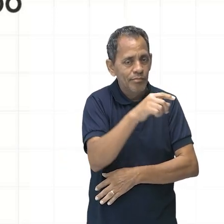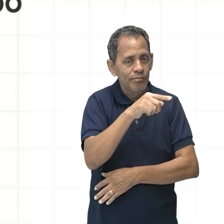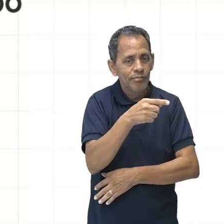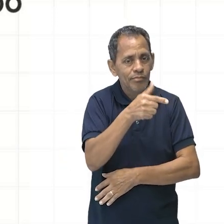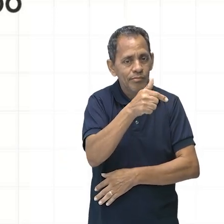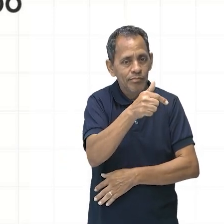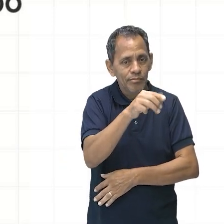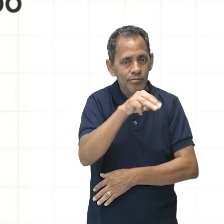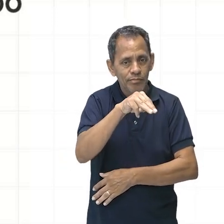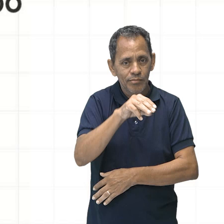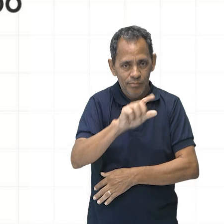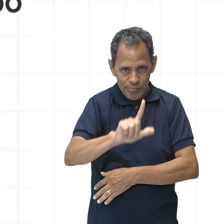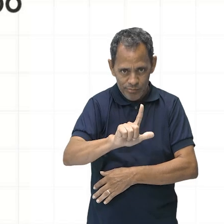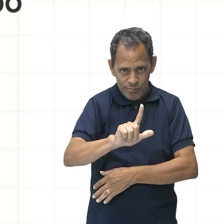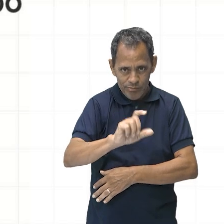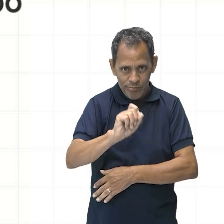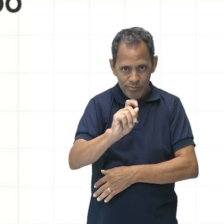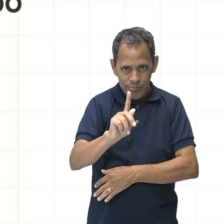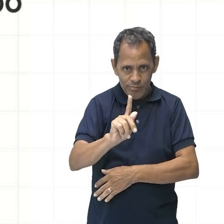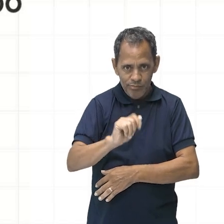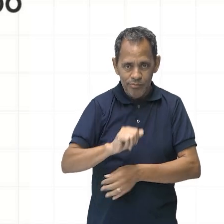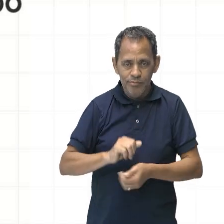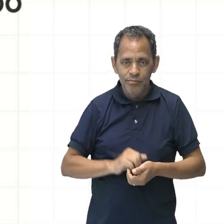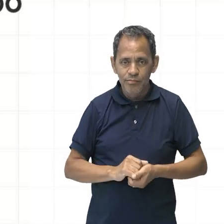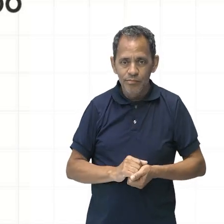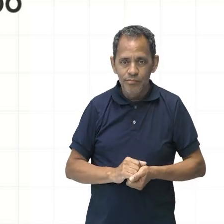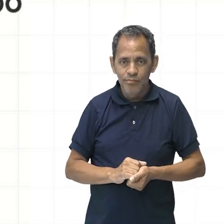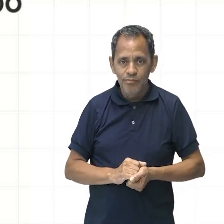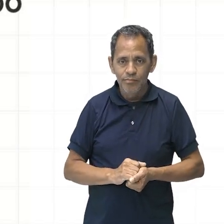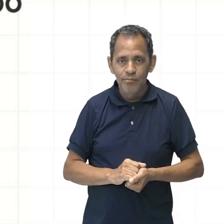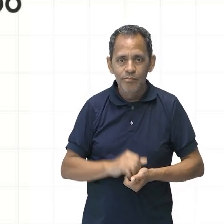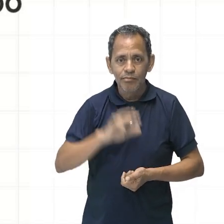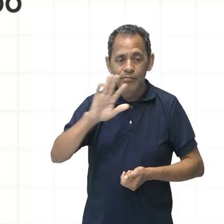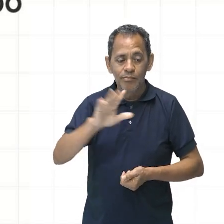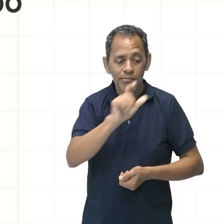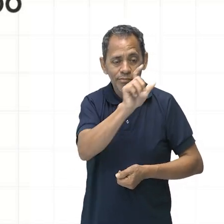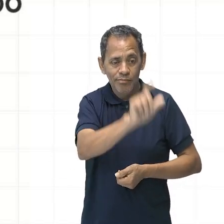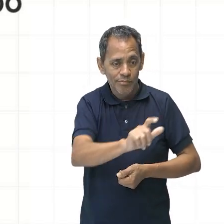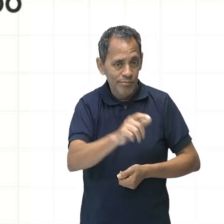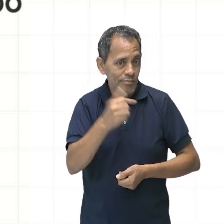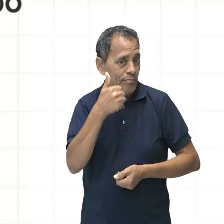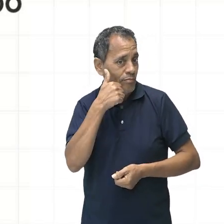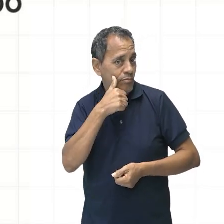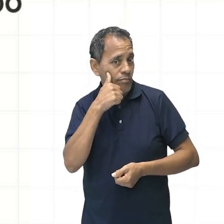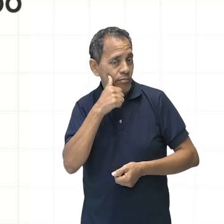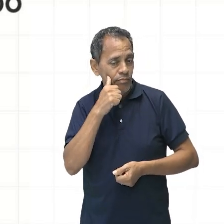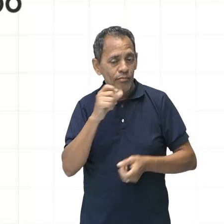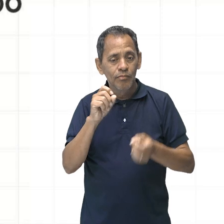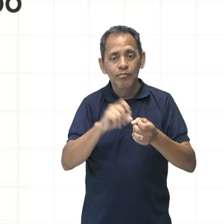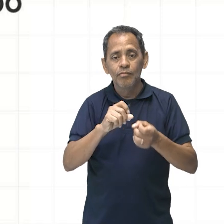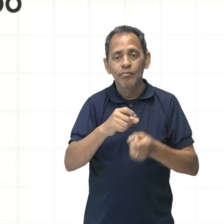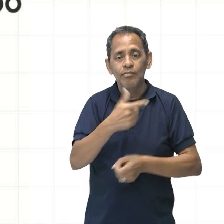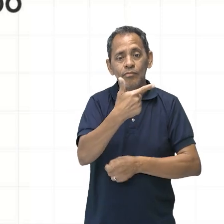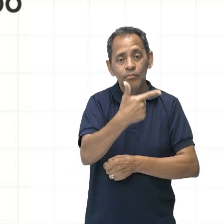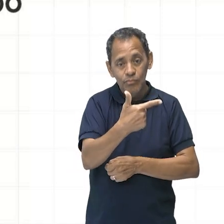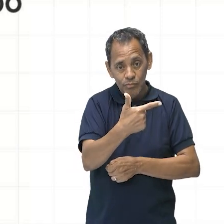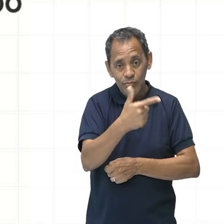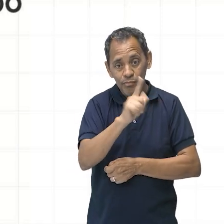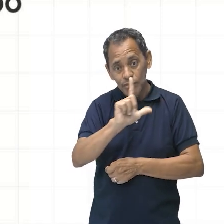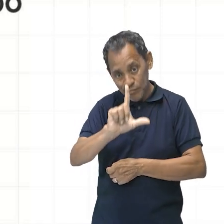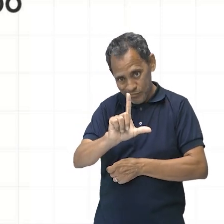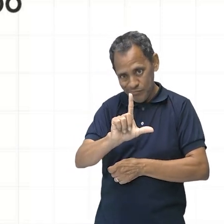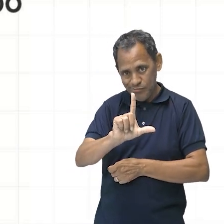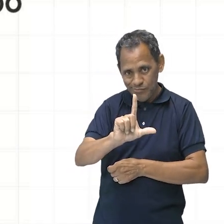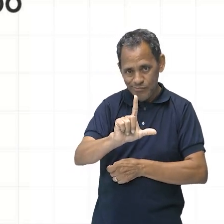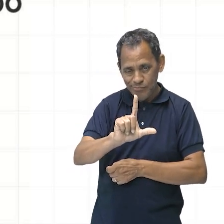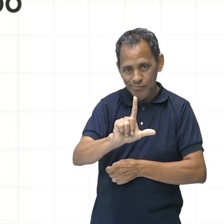576,7 ml. Tudo bem? Só que Jussara fez 2 litros de suco. Então, se ela fez 2